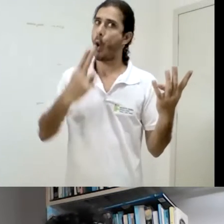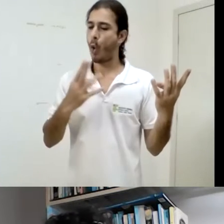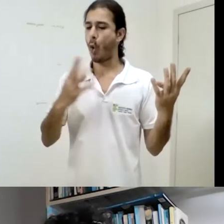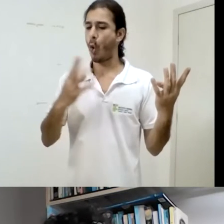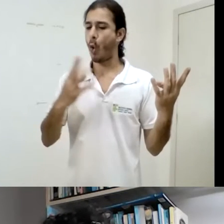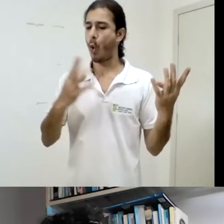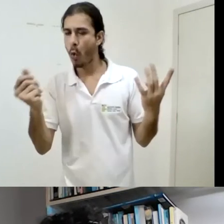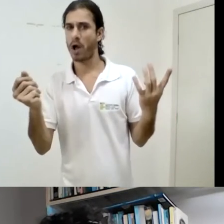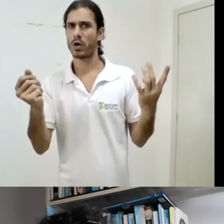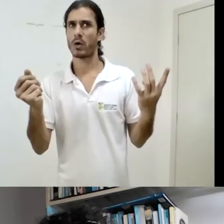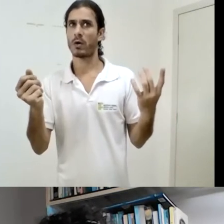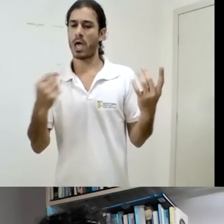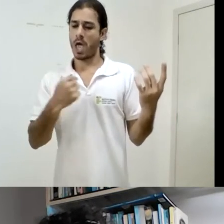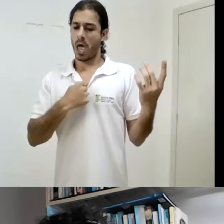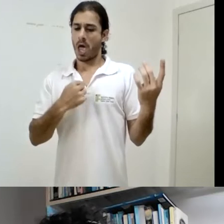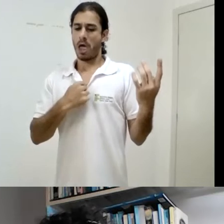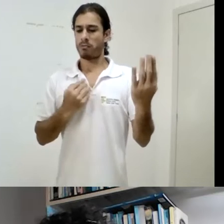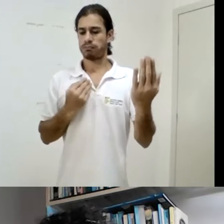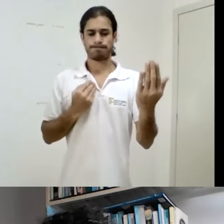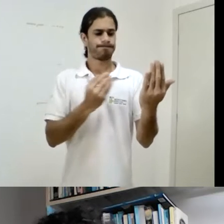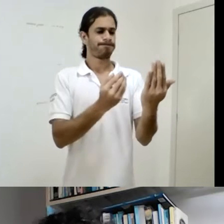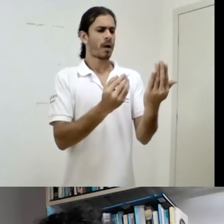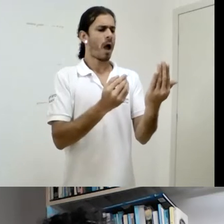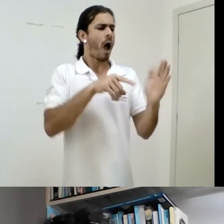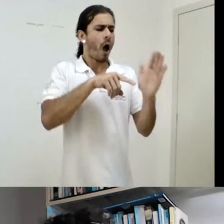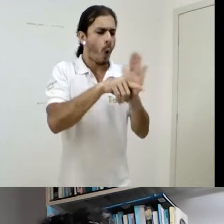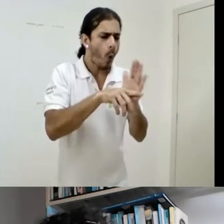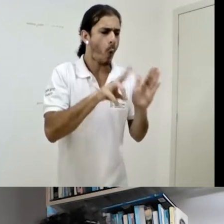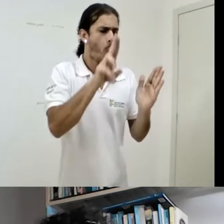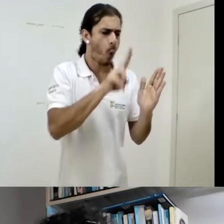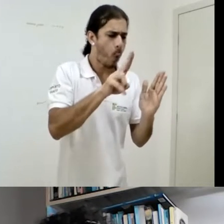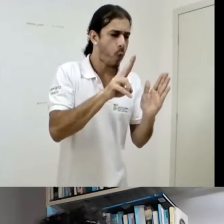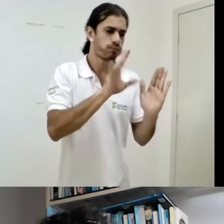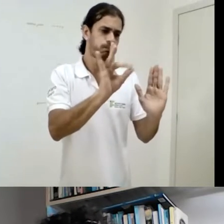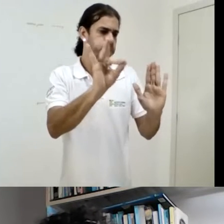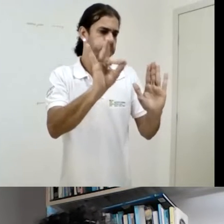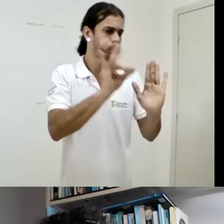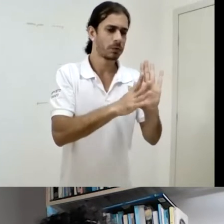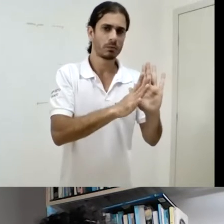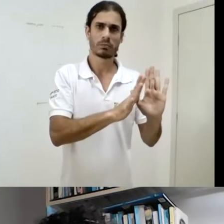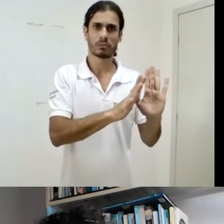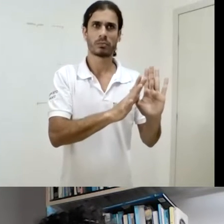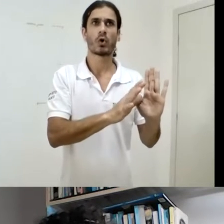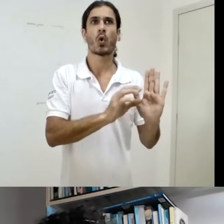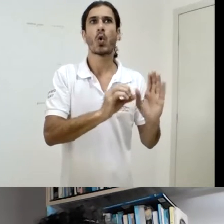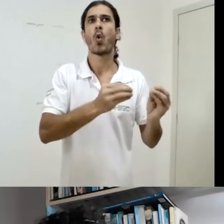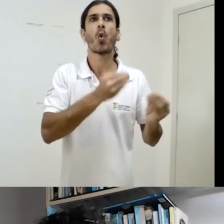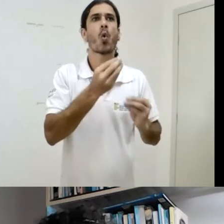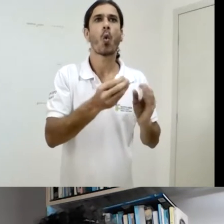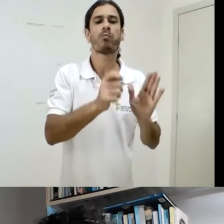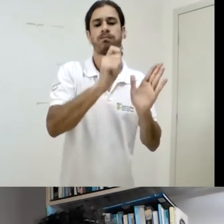como que eu vou lidar. Como que vai se dar, não apenas uma descrição, uma transcrição das